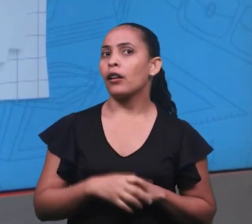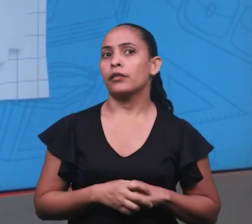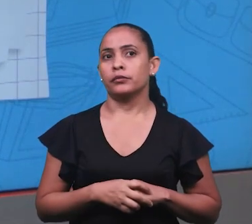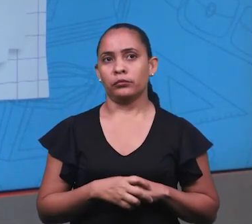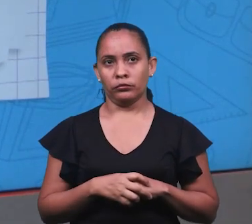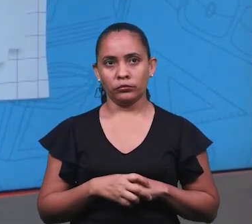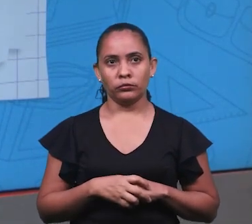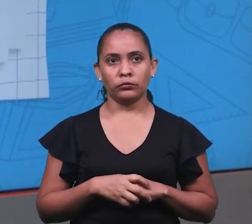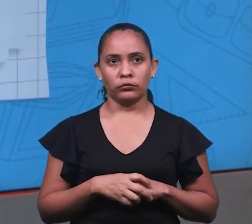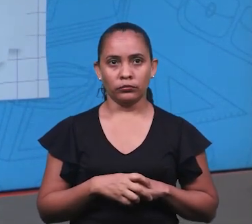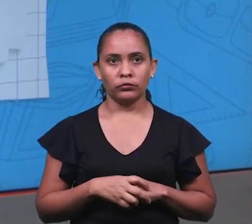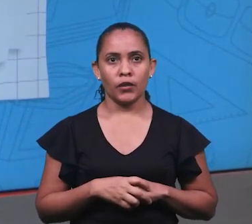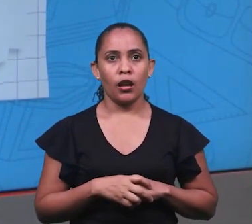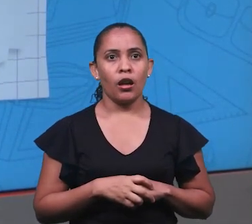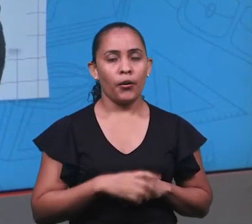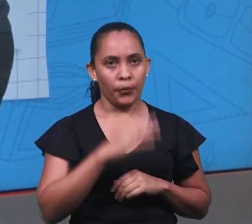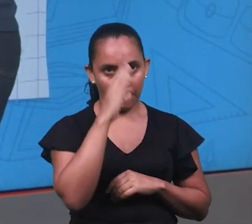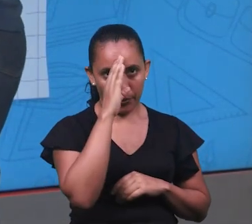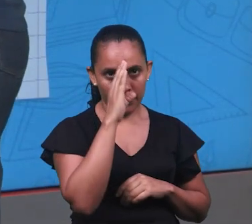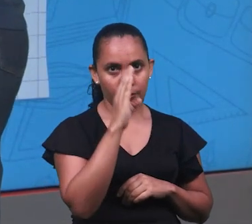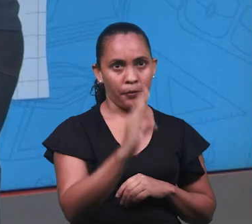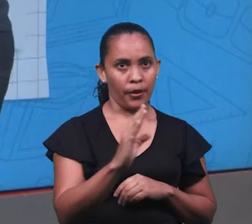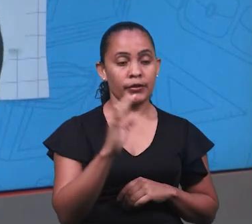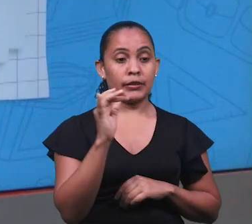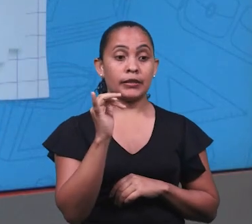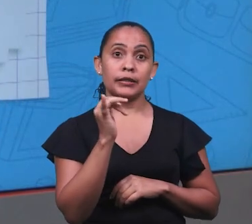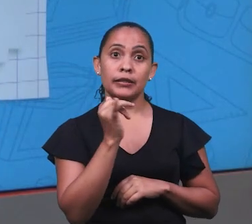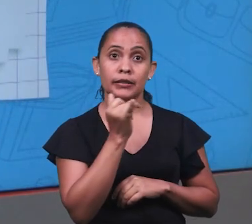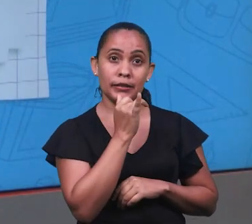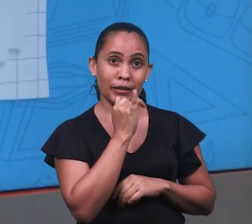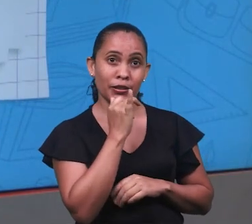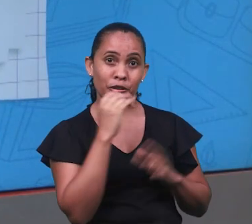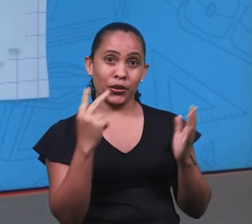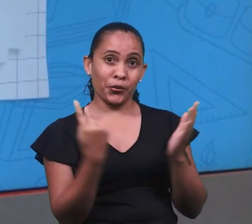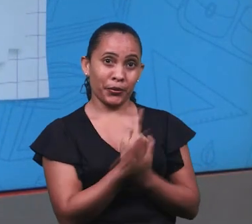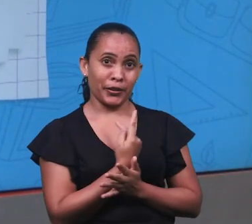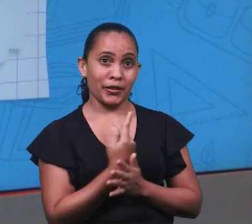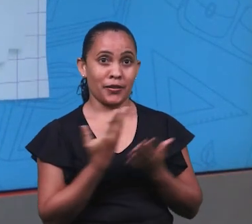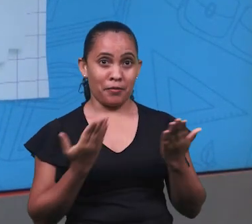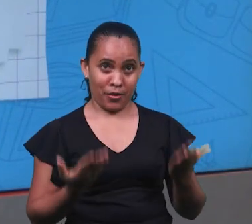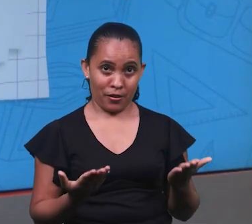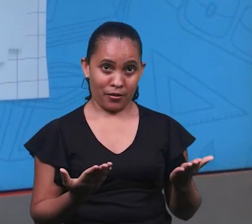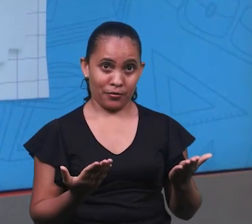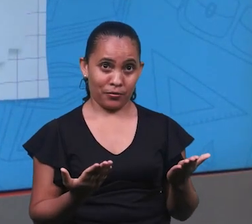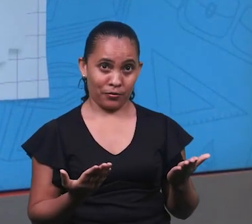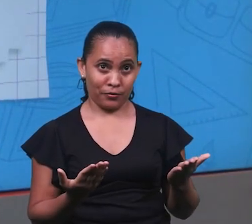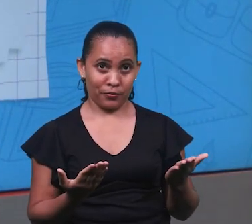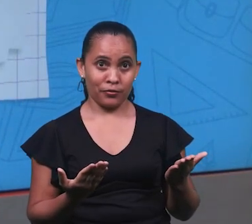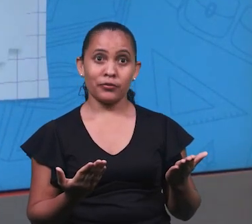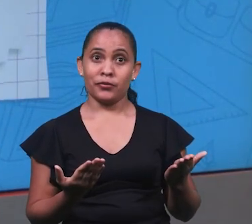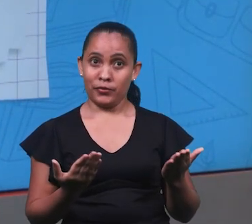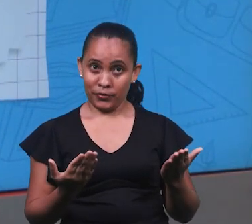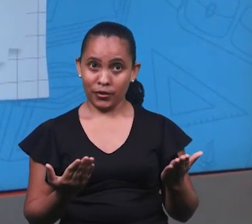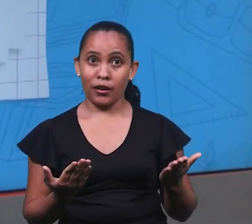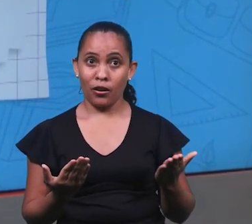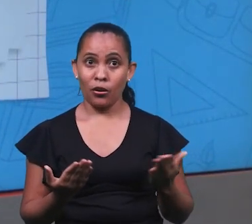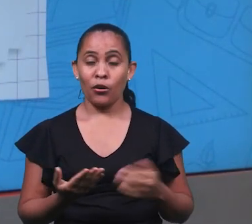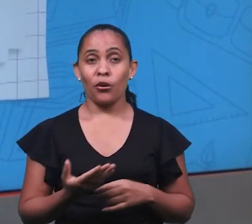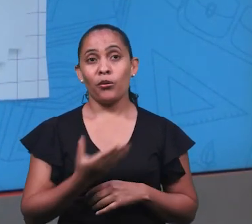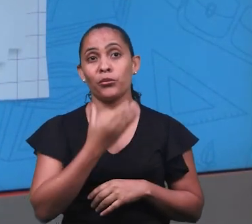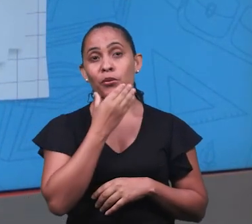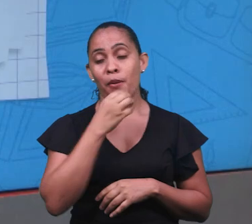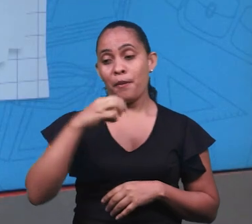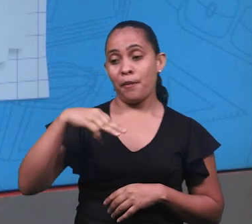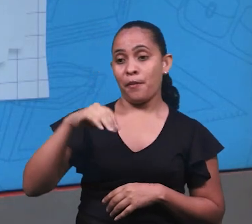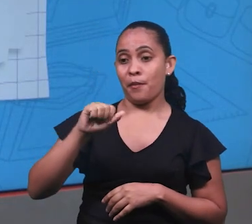os principais fatores que contribuem para esse triste cenário, olha só os principais fatores, machismo e descaso estatal.